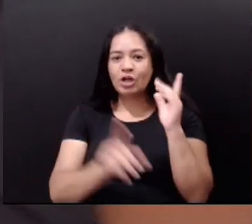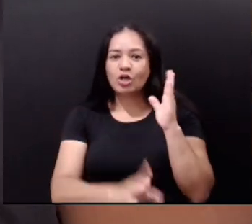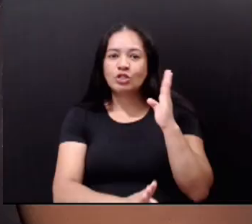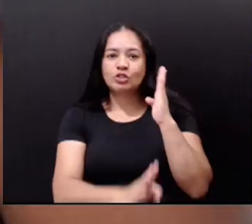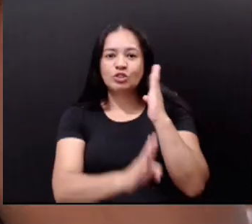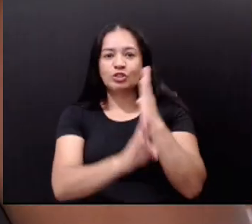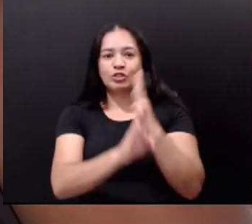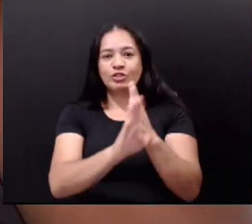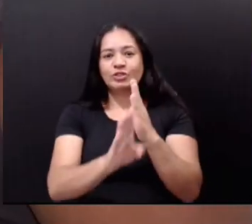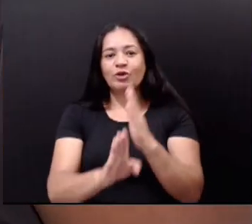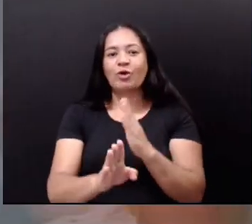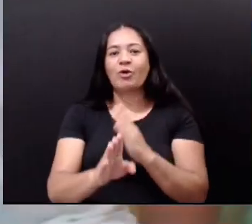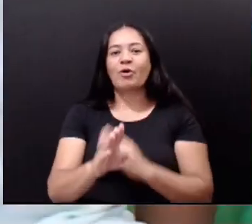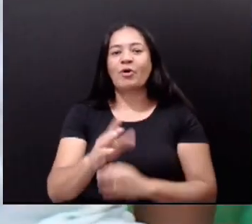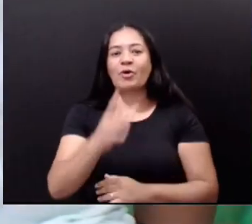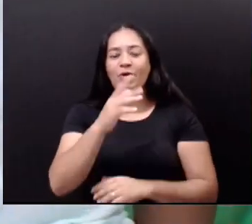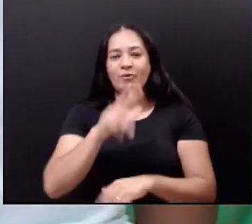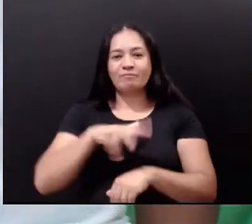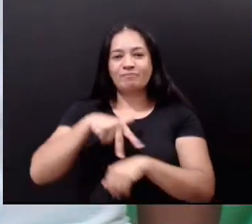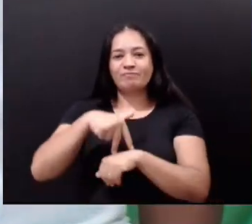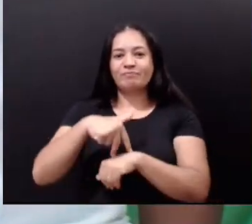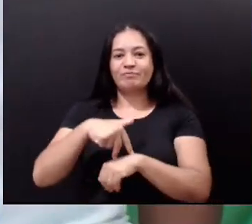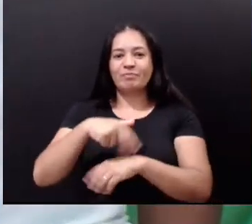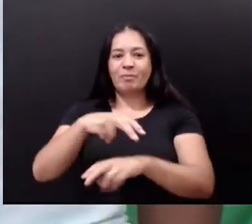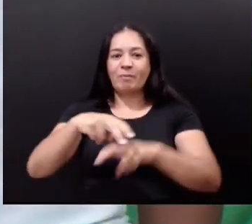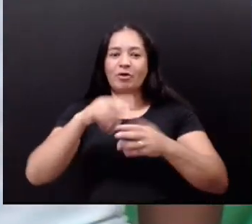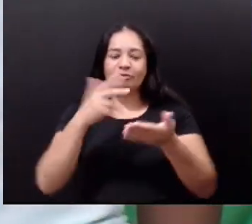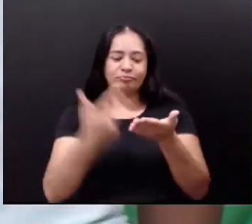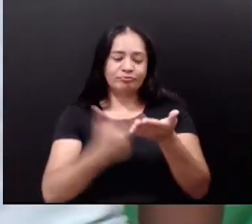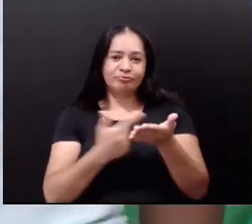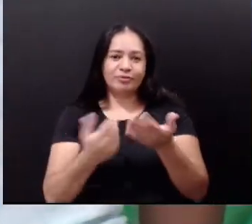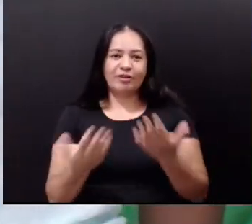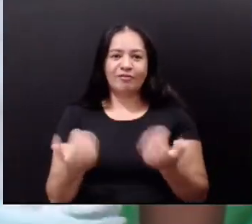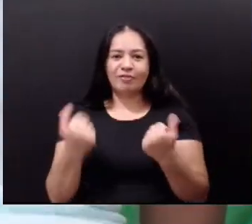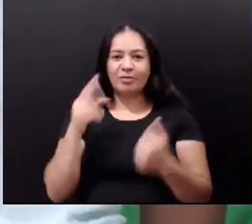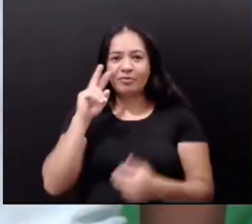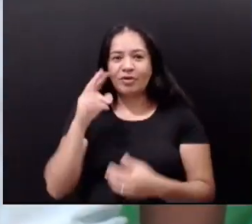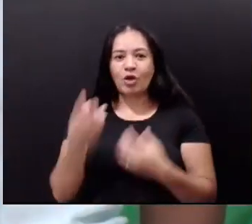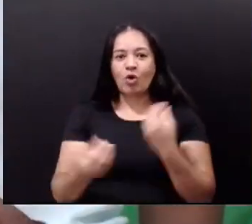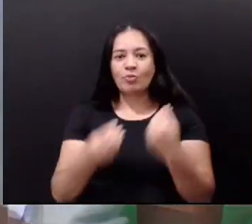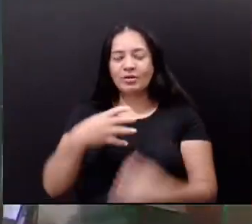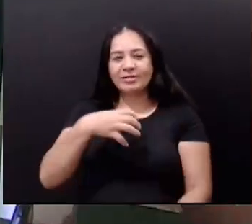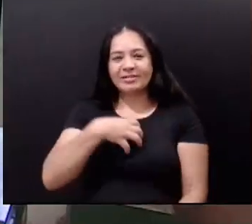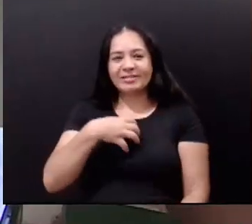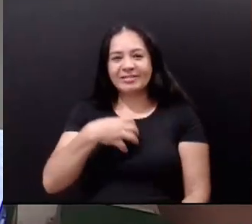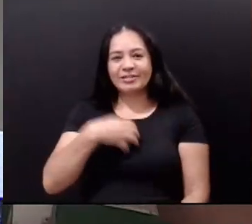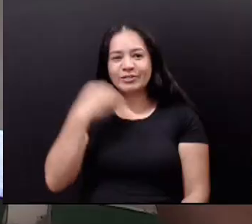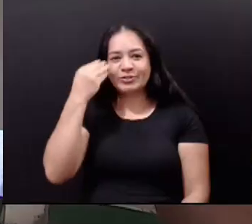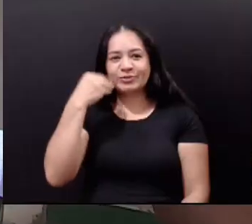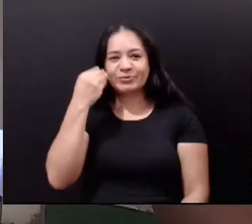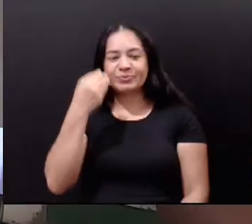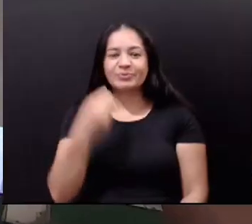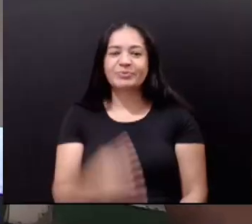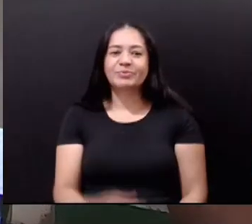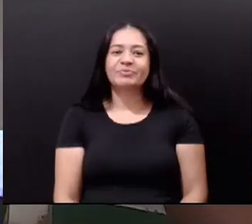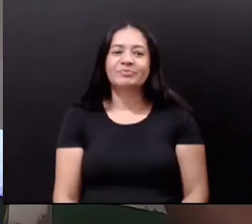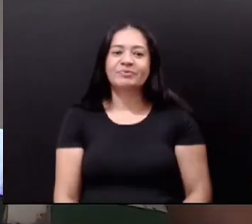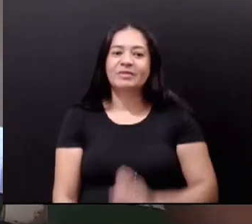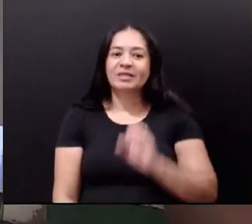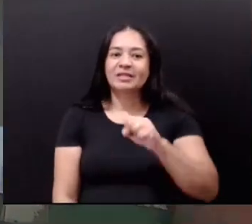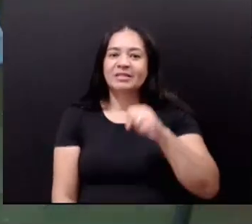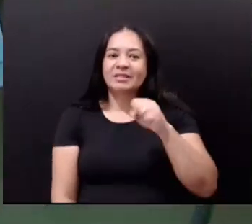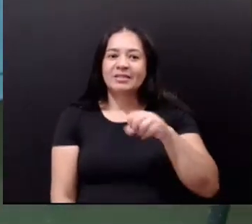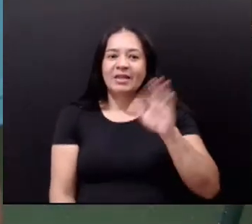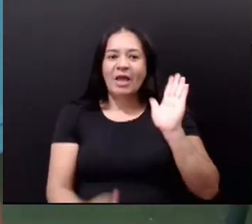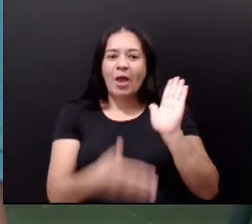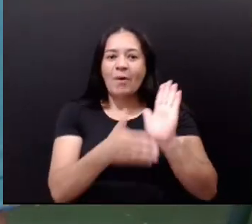Através da enciclopédia e tal. E vamos ver como é que eles sentiram essa experiência, né? Exatamente, assim, é uma proposta, né, de fazer a gente olhar